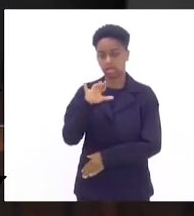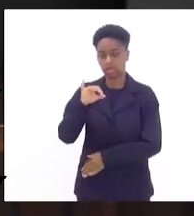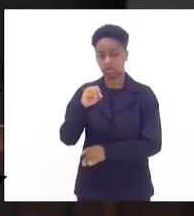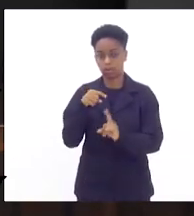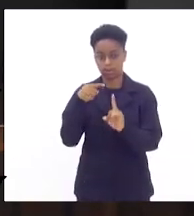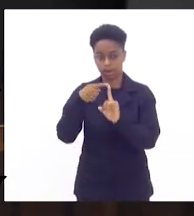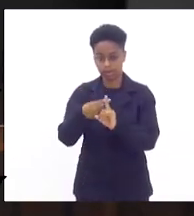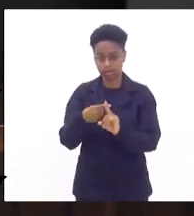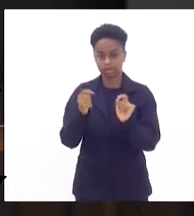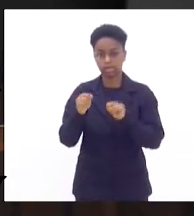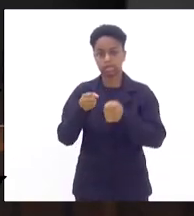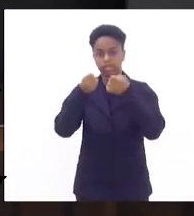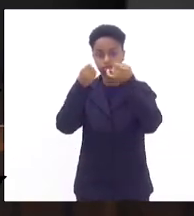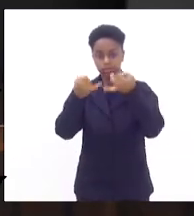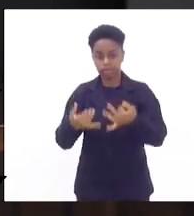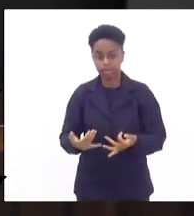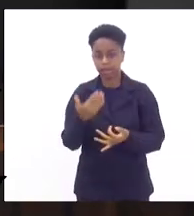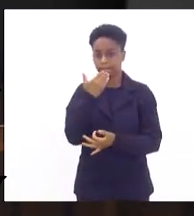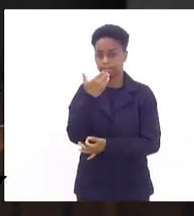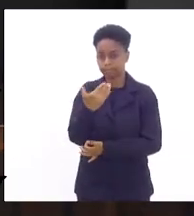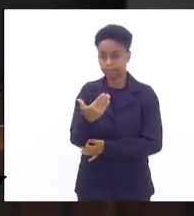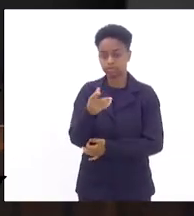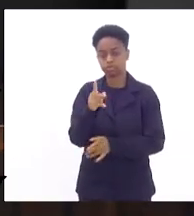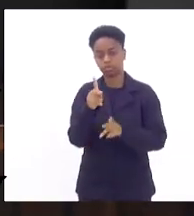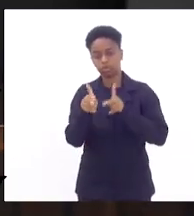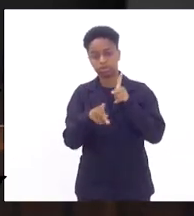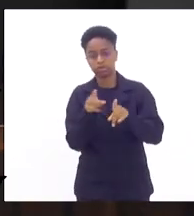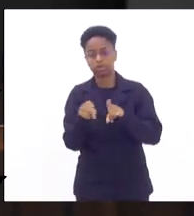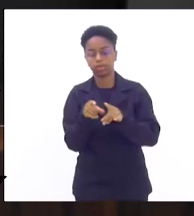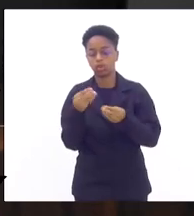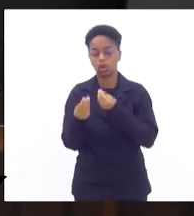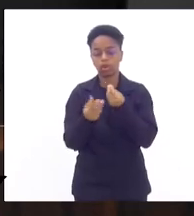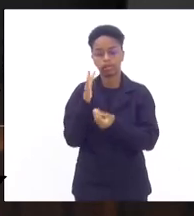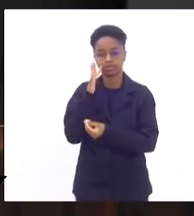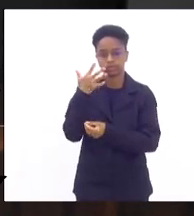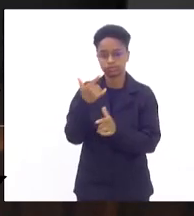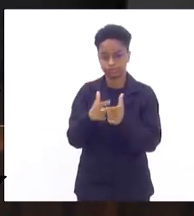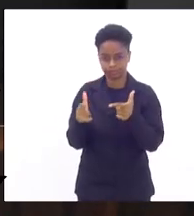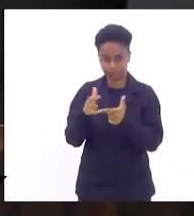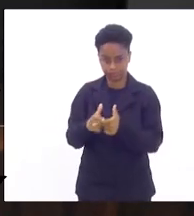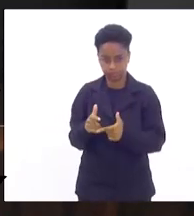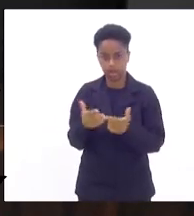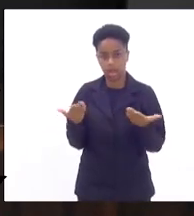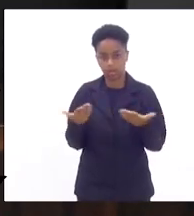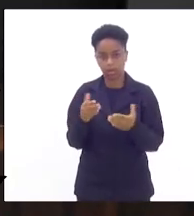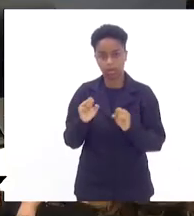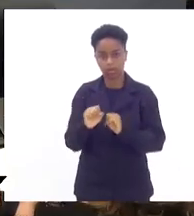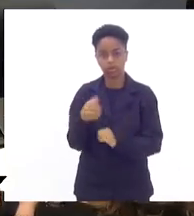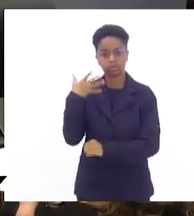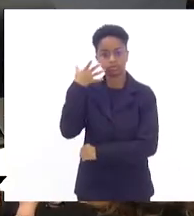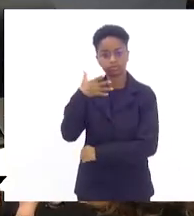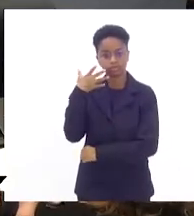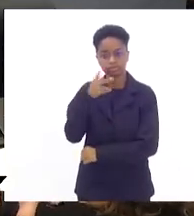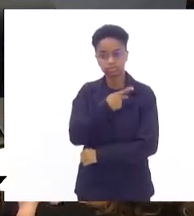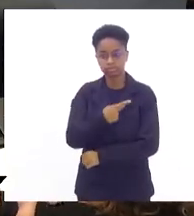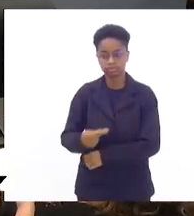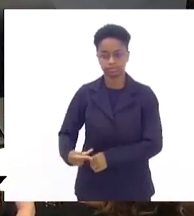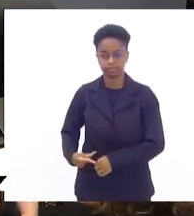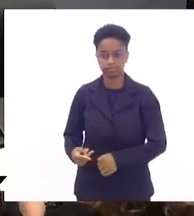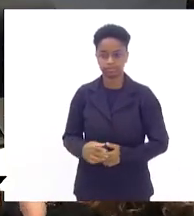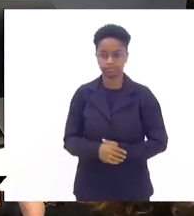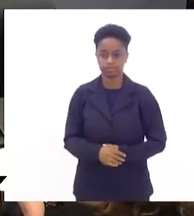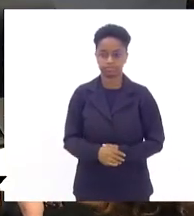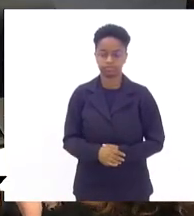aí as solicitações da população e o andamento do serviço. Por favor, está com a palavra o presidente da Rio Mais.